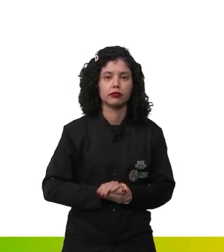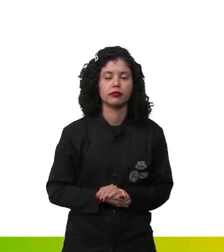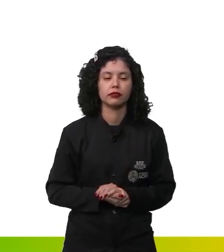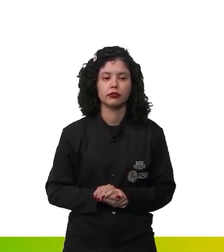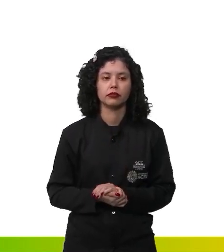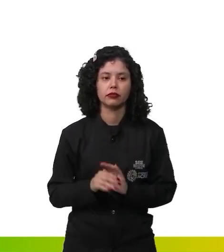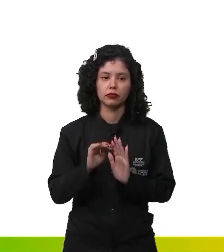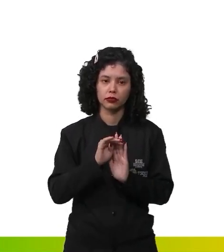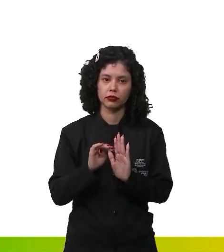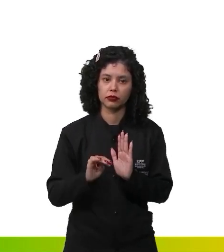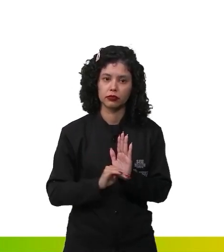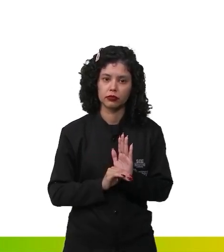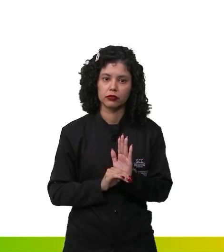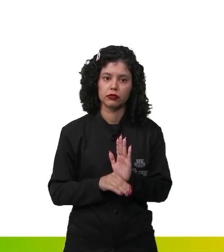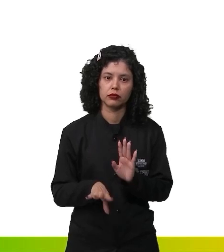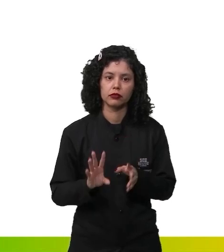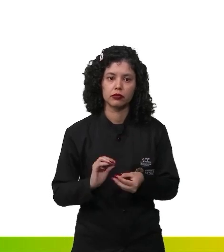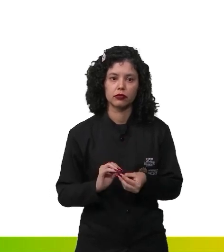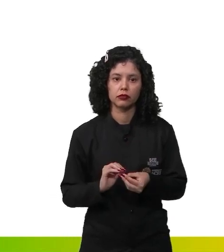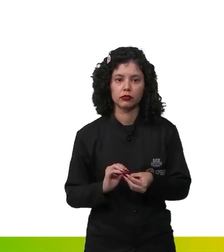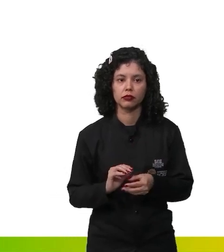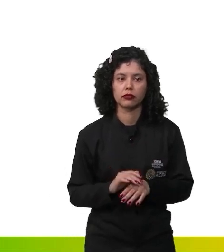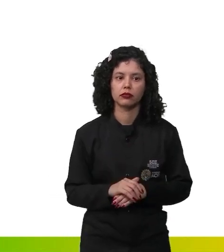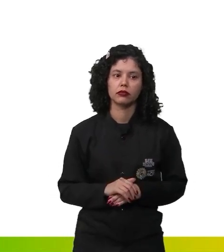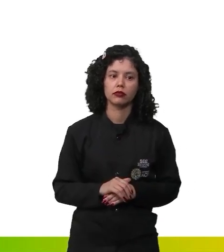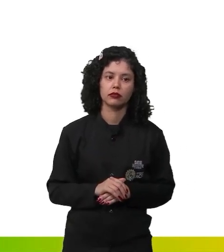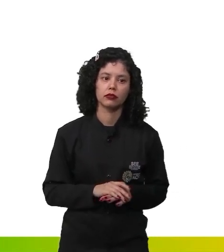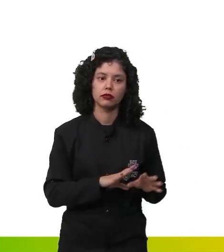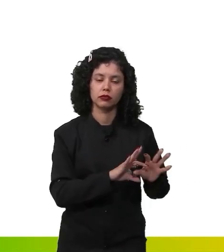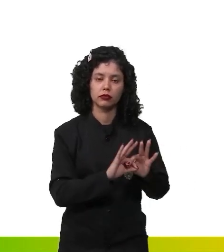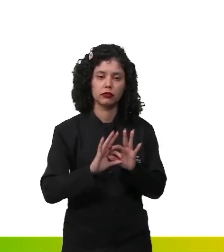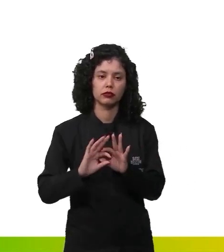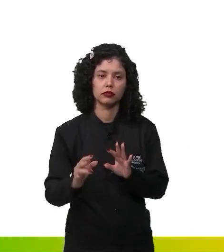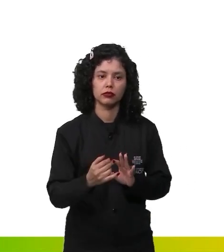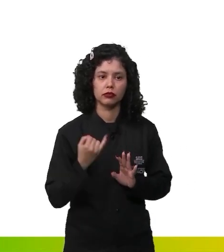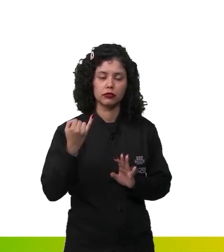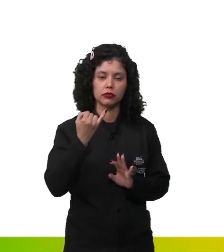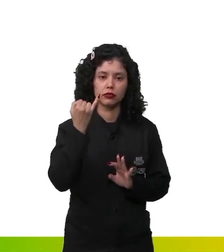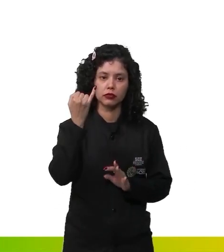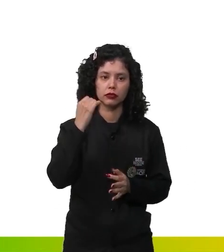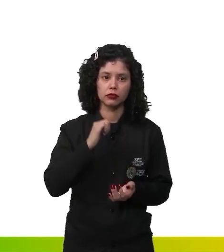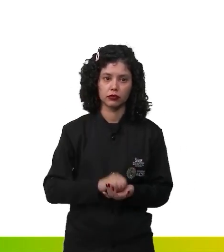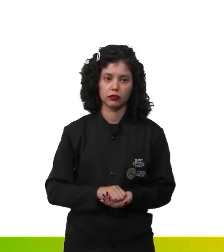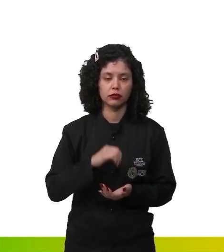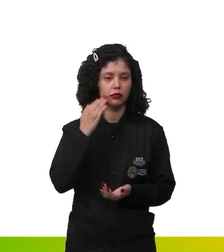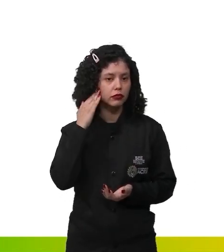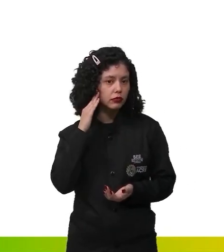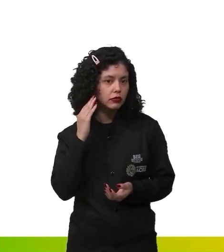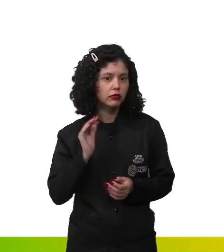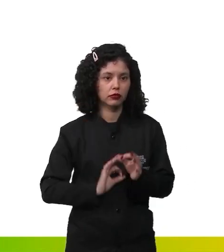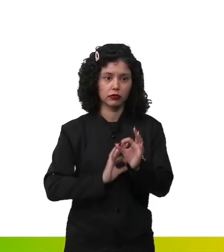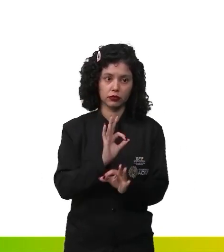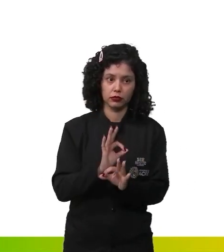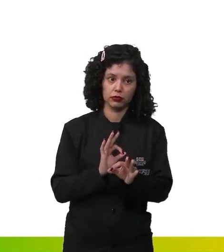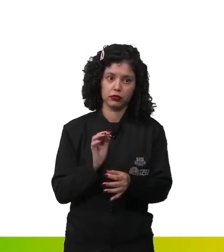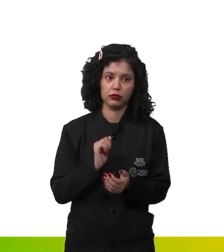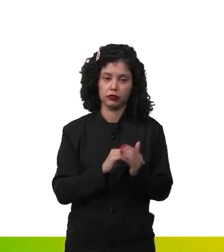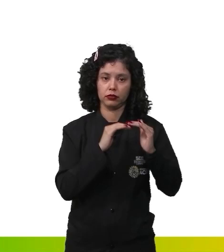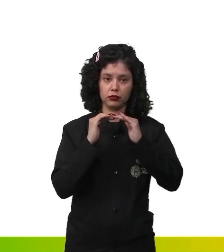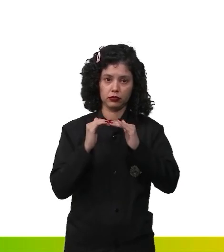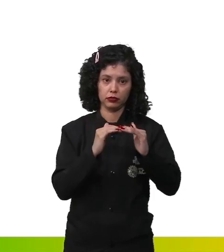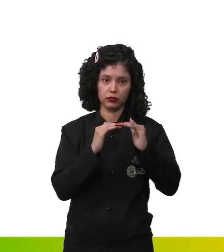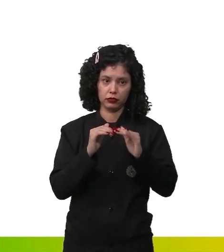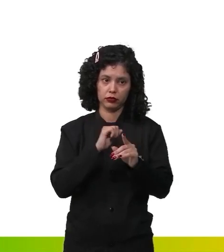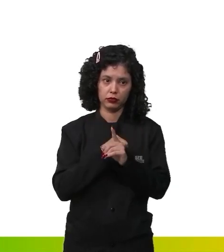bem abaixo, para resumir, a coesão social é fundamental para compreender o funcionamento